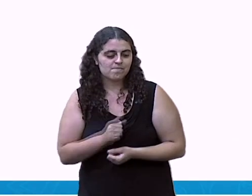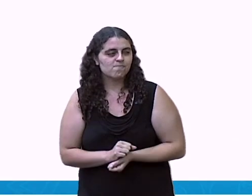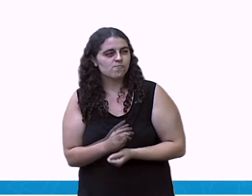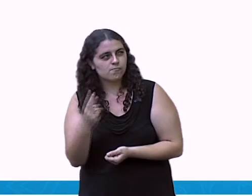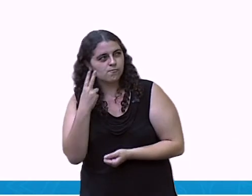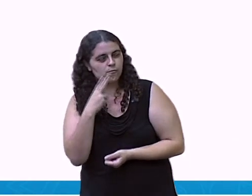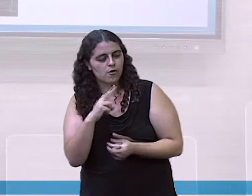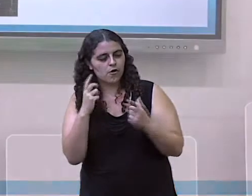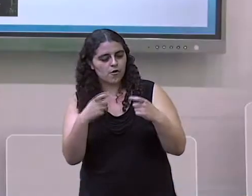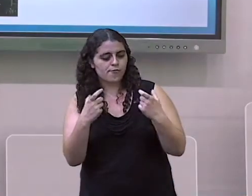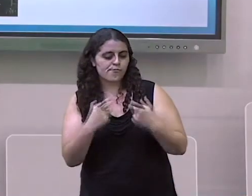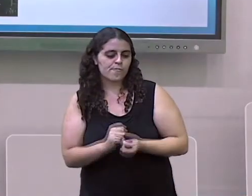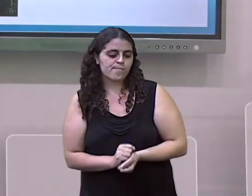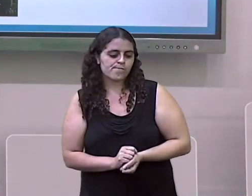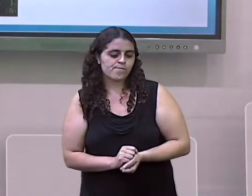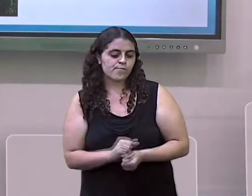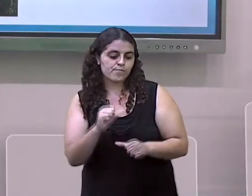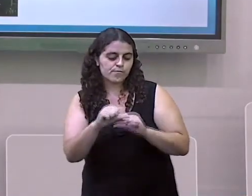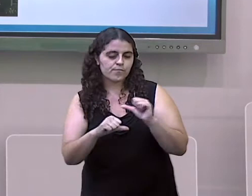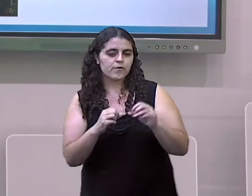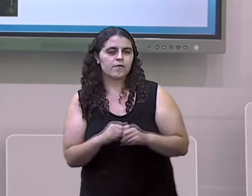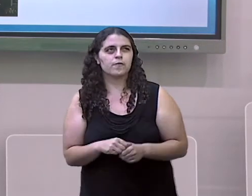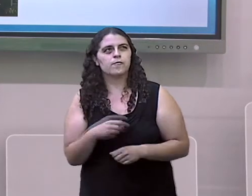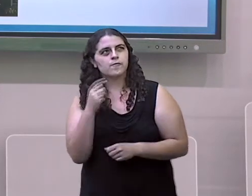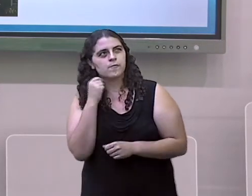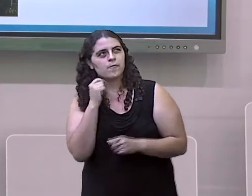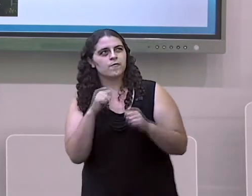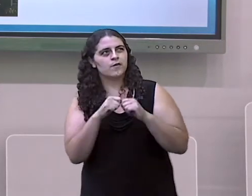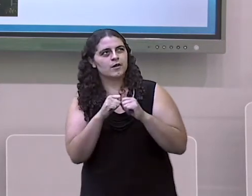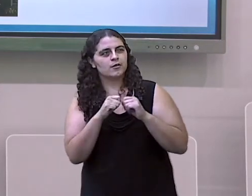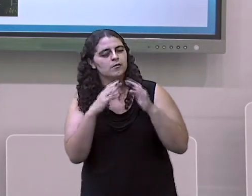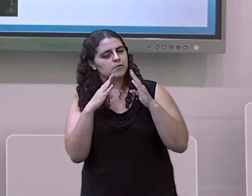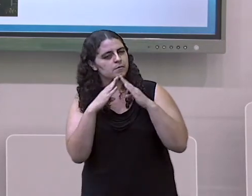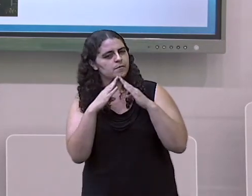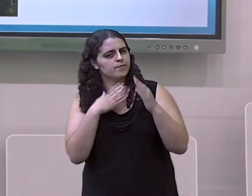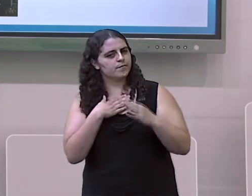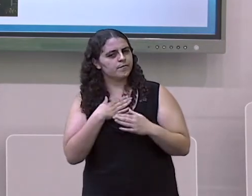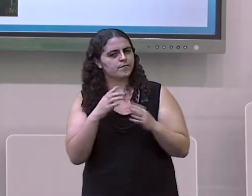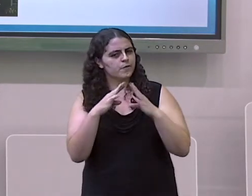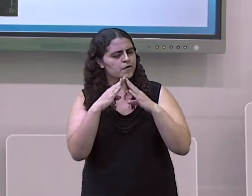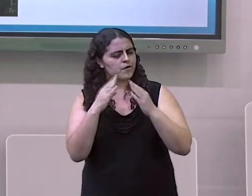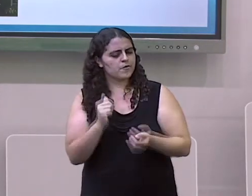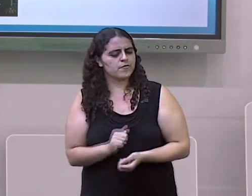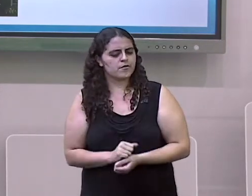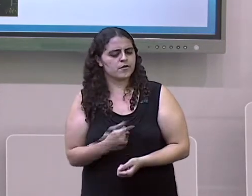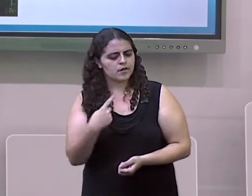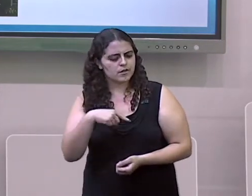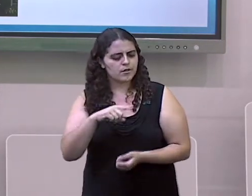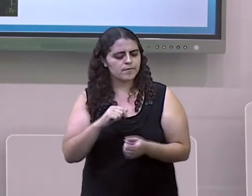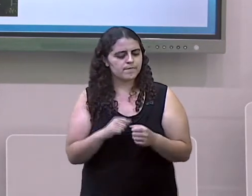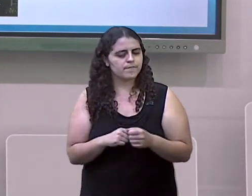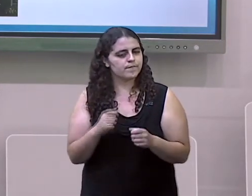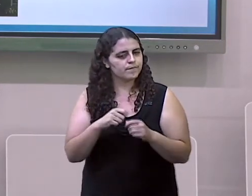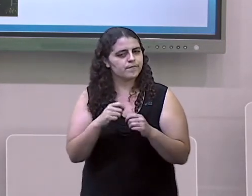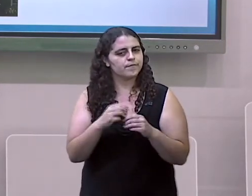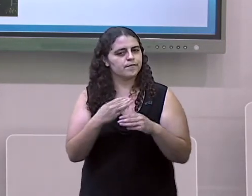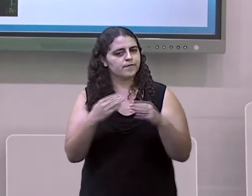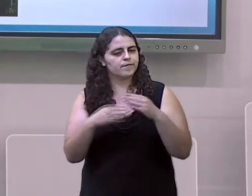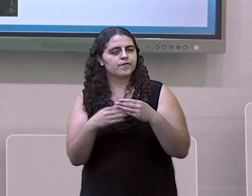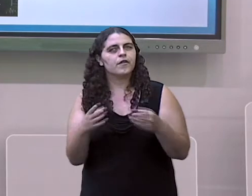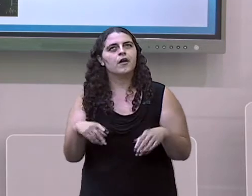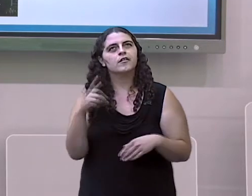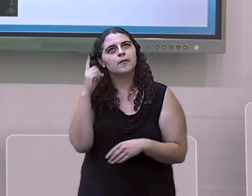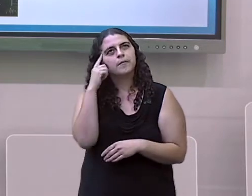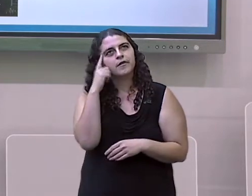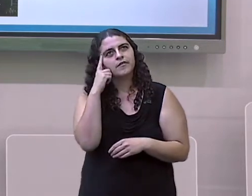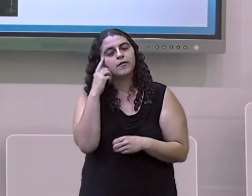ambiente. Então você pode questionar aí, então o meu bairro é uma paisagem cultural ou é uma paisagem natural? Com certeza é